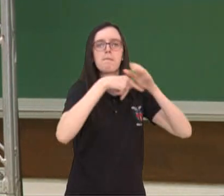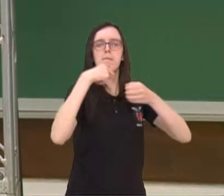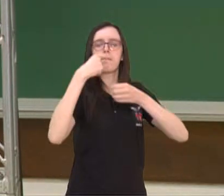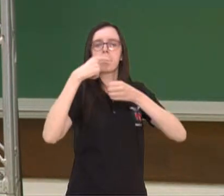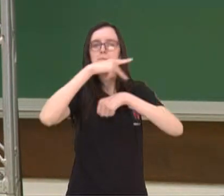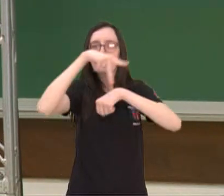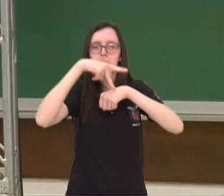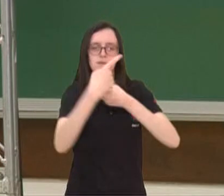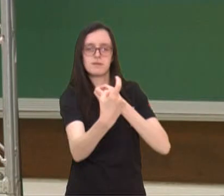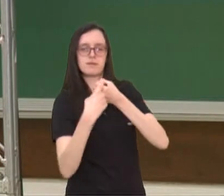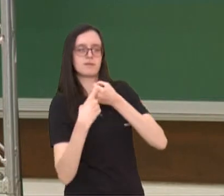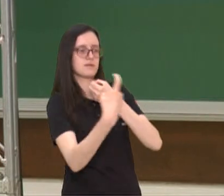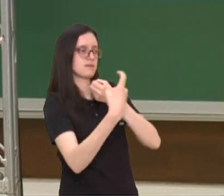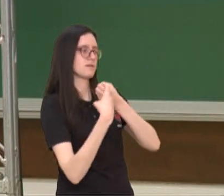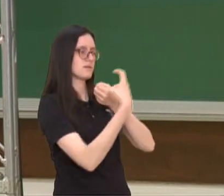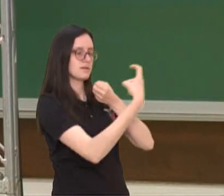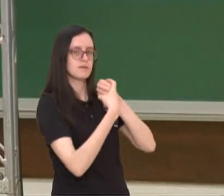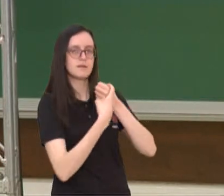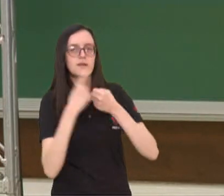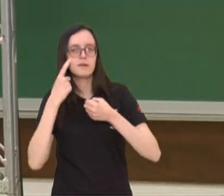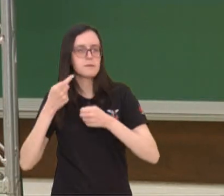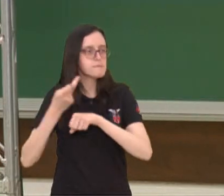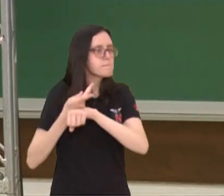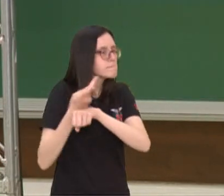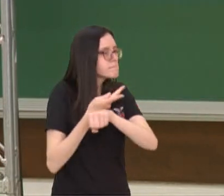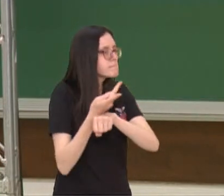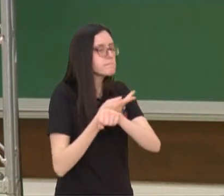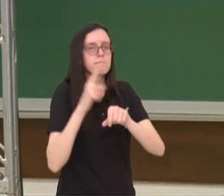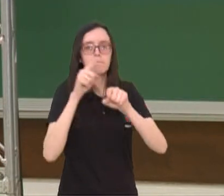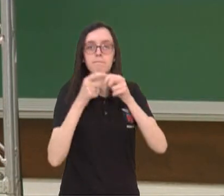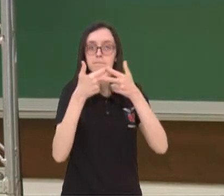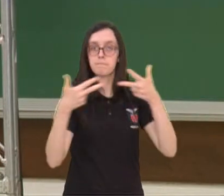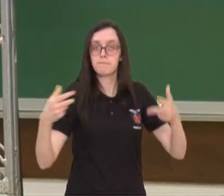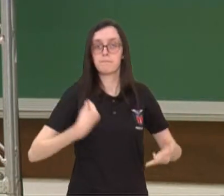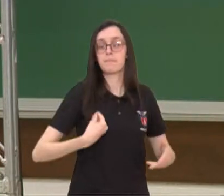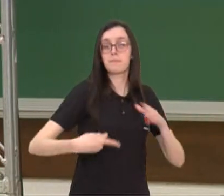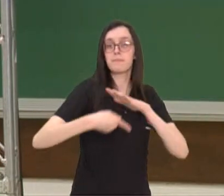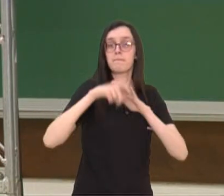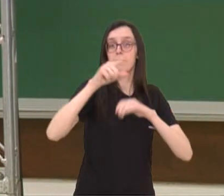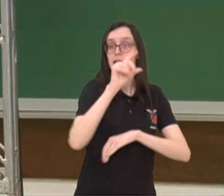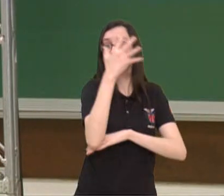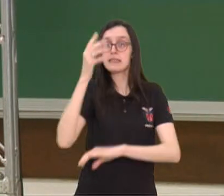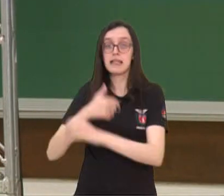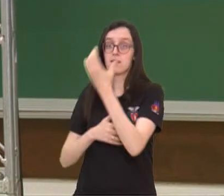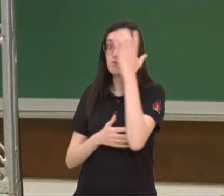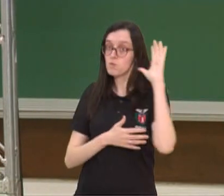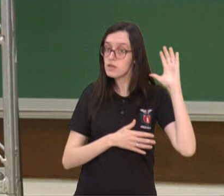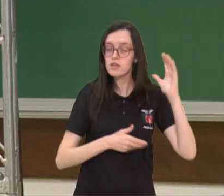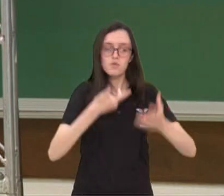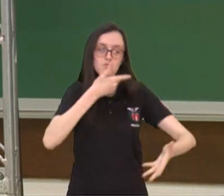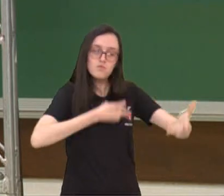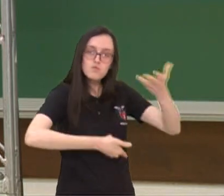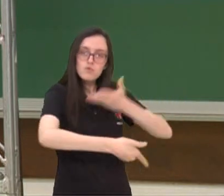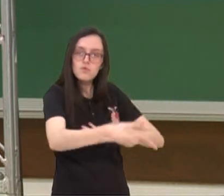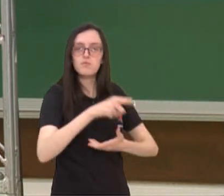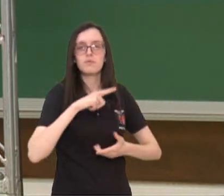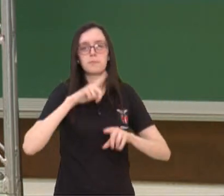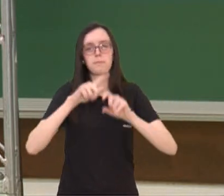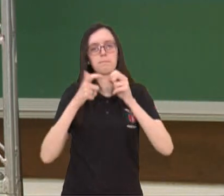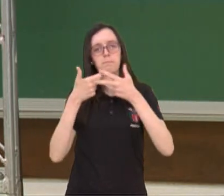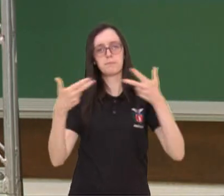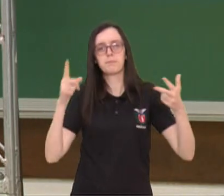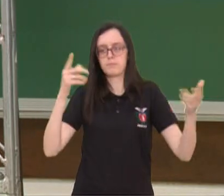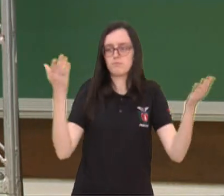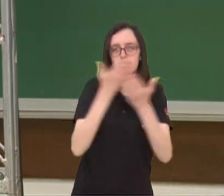outros lugares matérias-primas. Então, você tem aqui a troca de mercadoria,